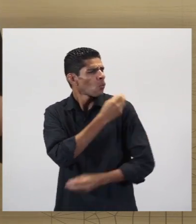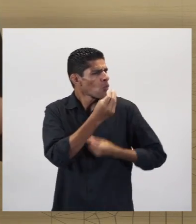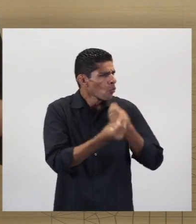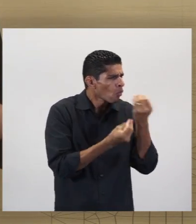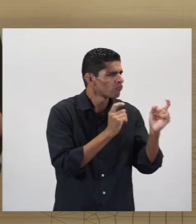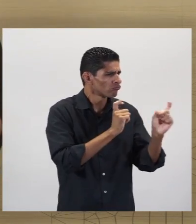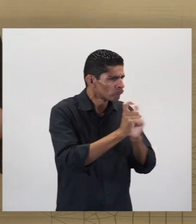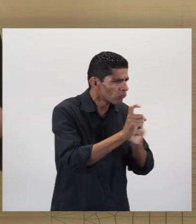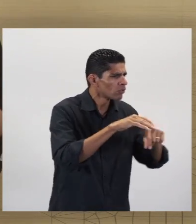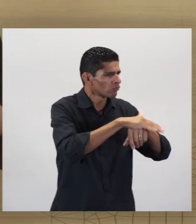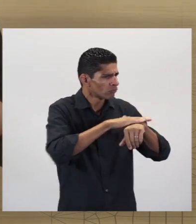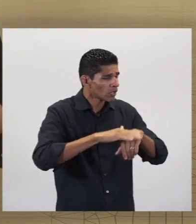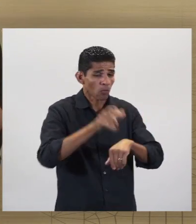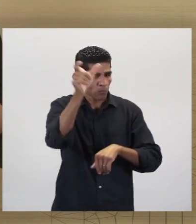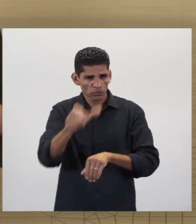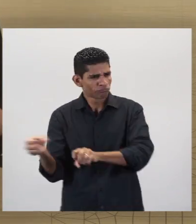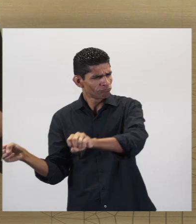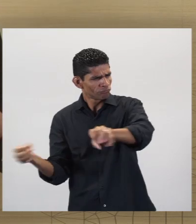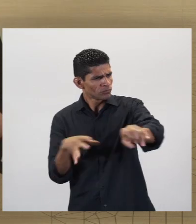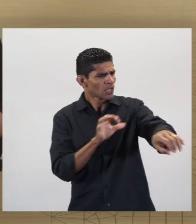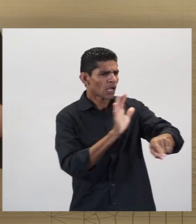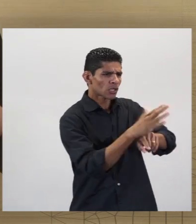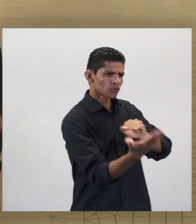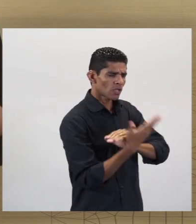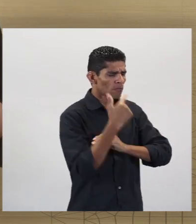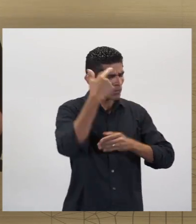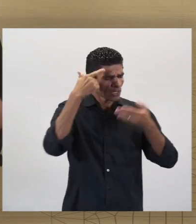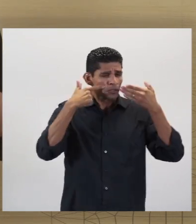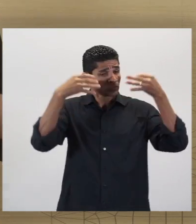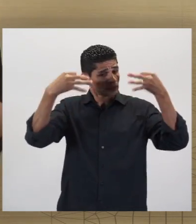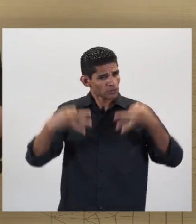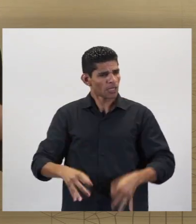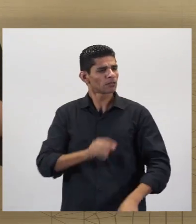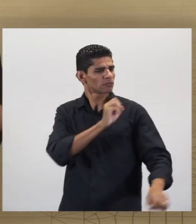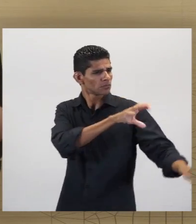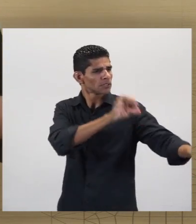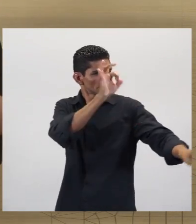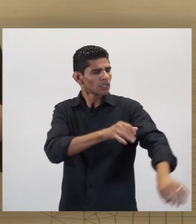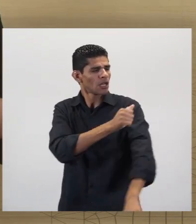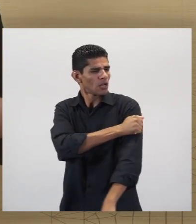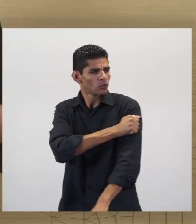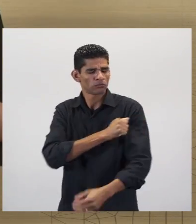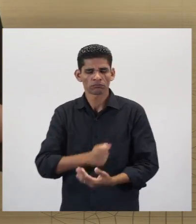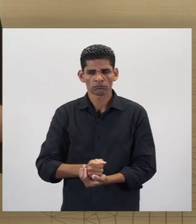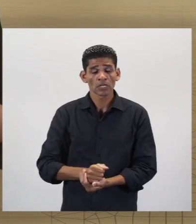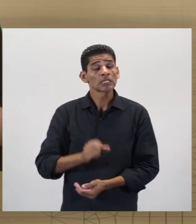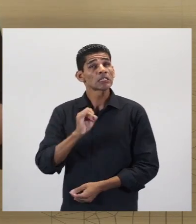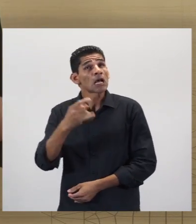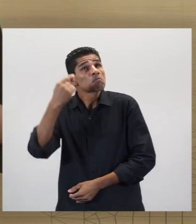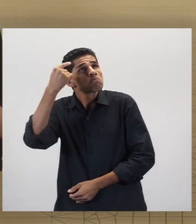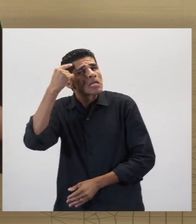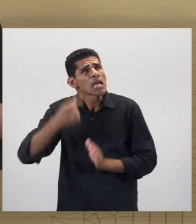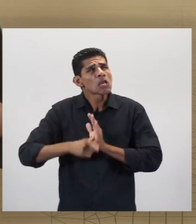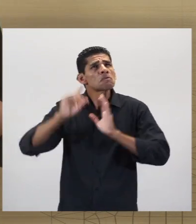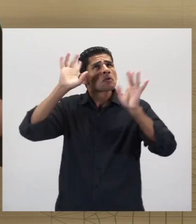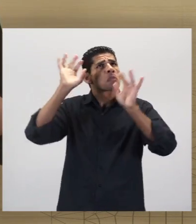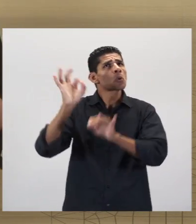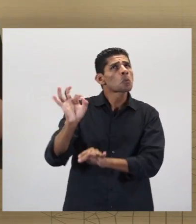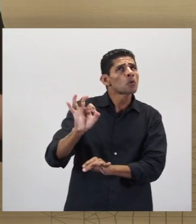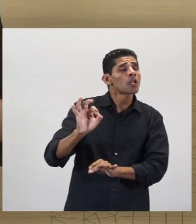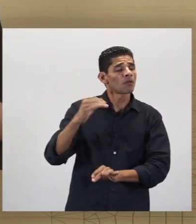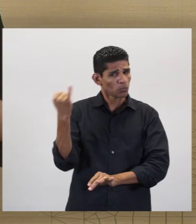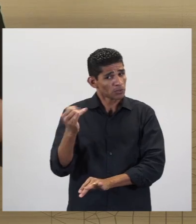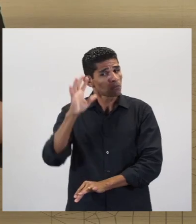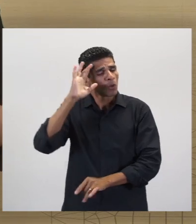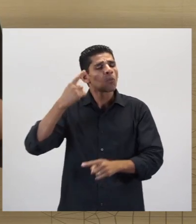ou o educador vai tomar como postura ao ensinar os seus alunos, mesmo que isso não se dê de uma forma muito reflexiva ou pensada por parte